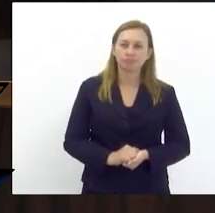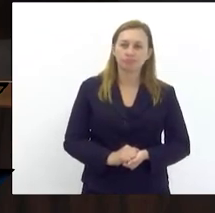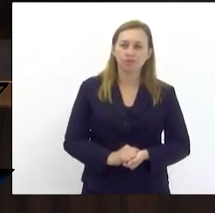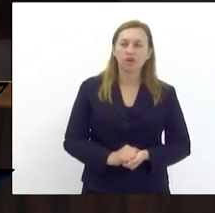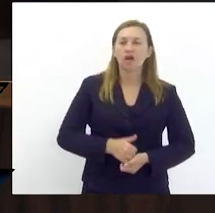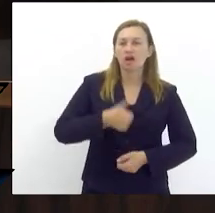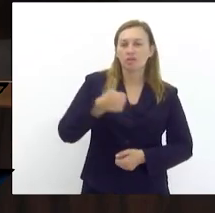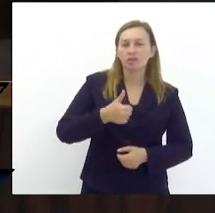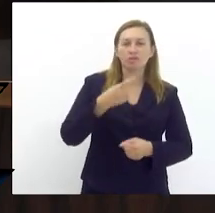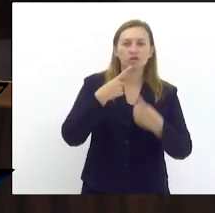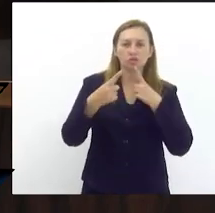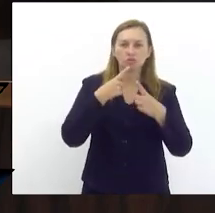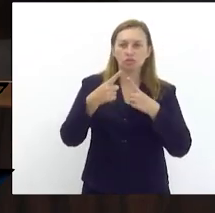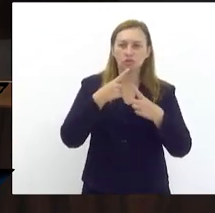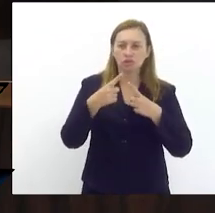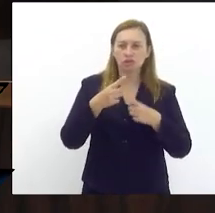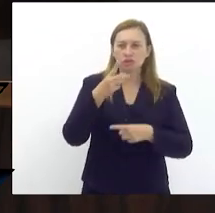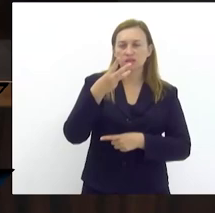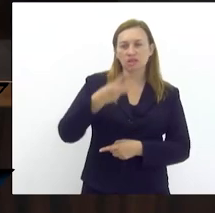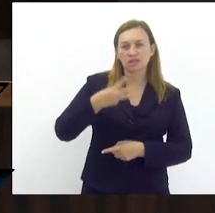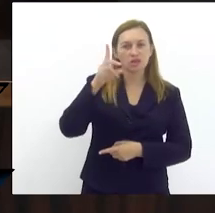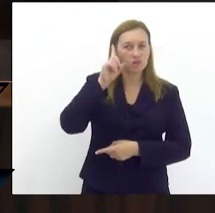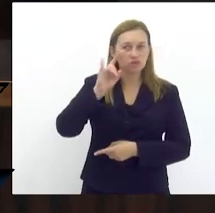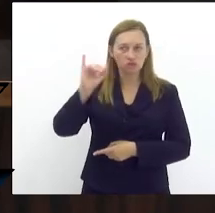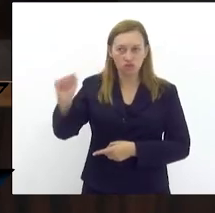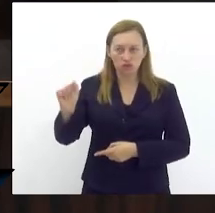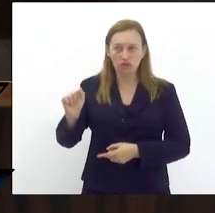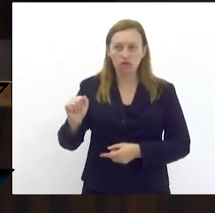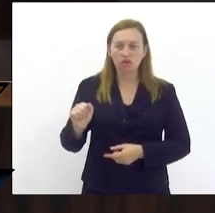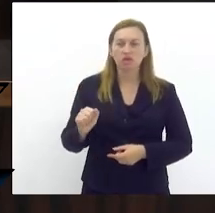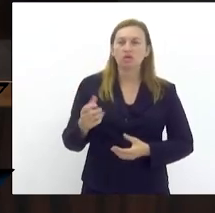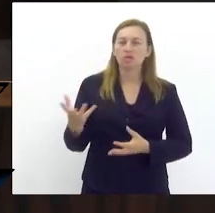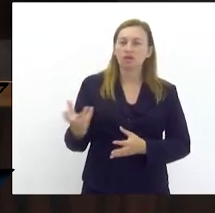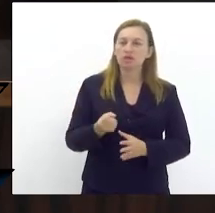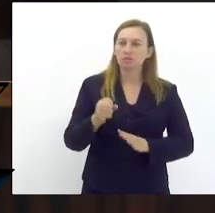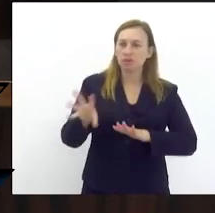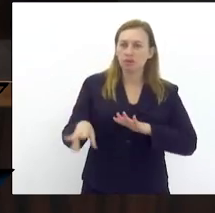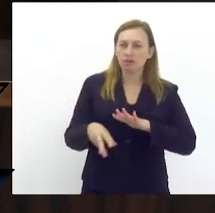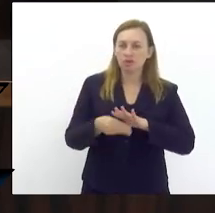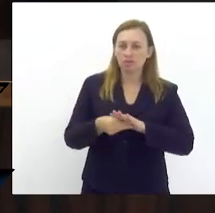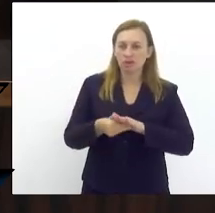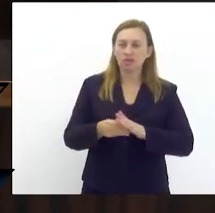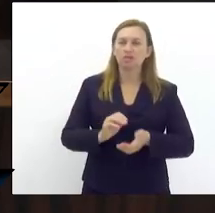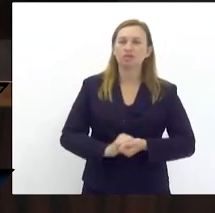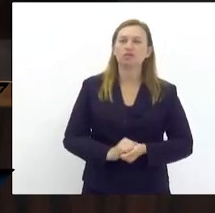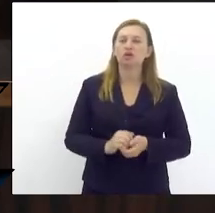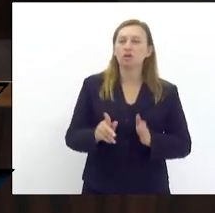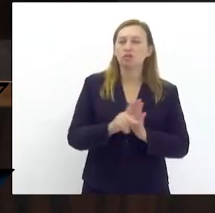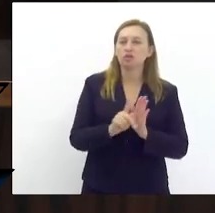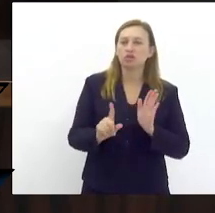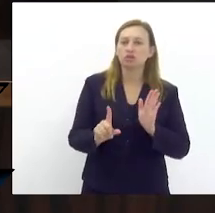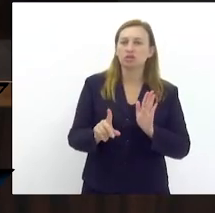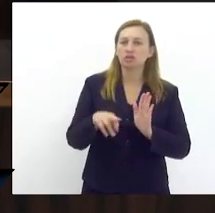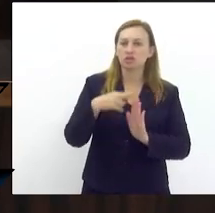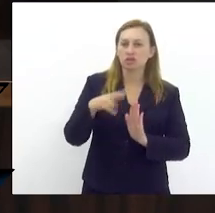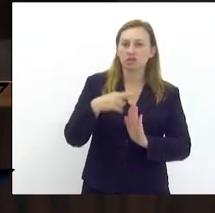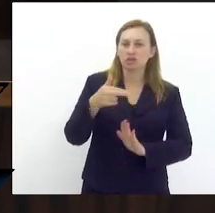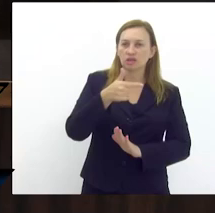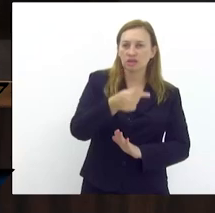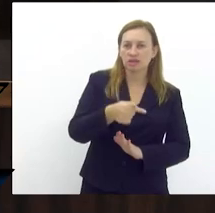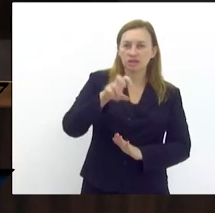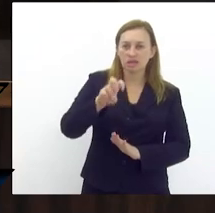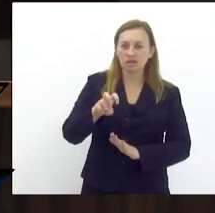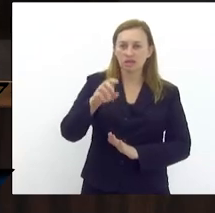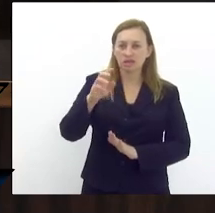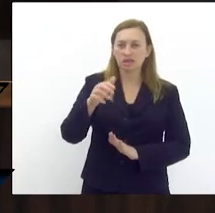em primeira discussão terceiro dia para o recebimento de emendas projetos de resolução